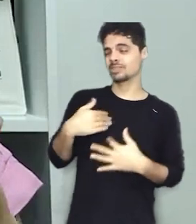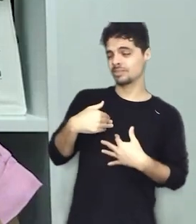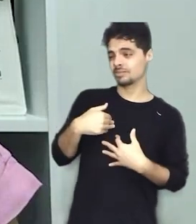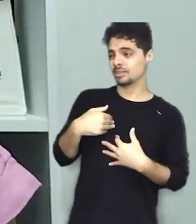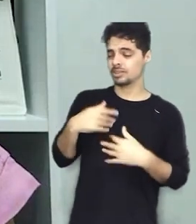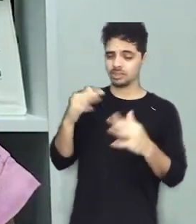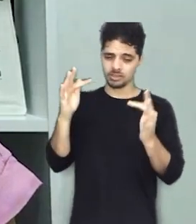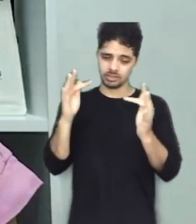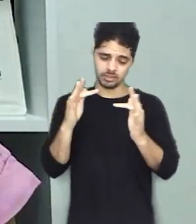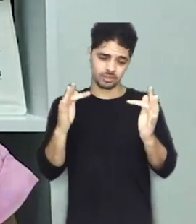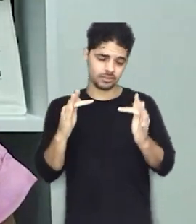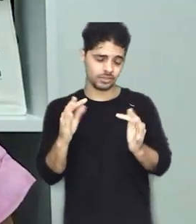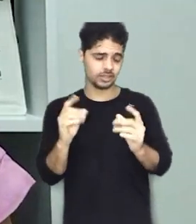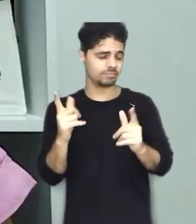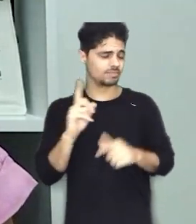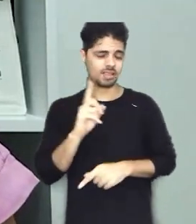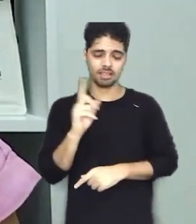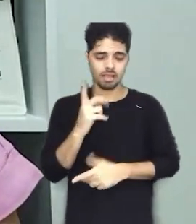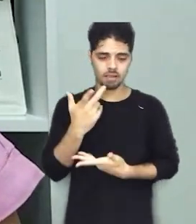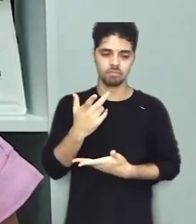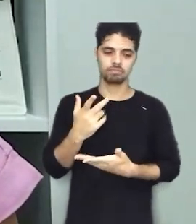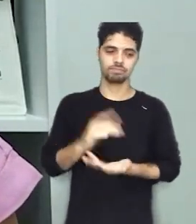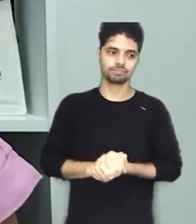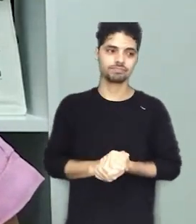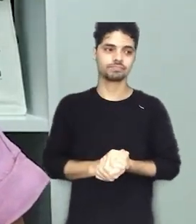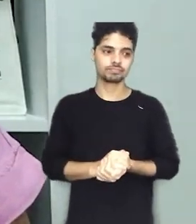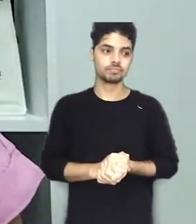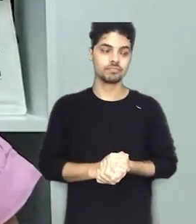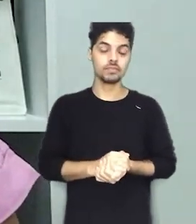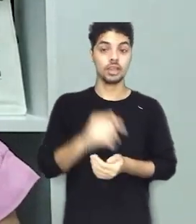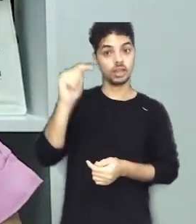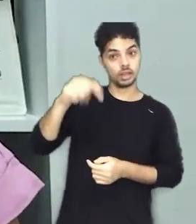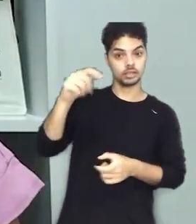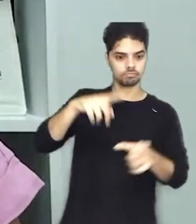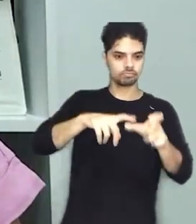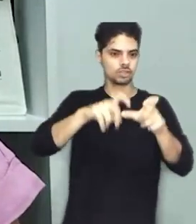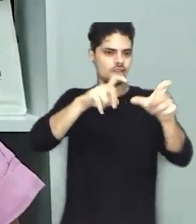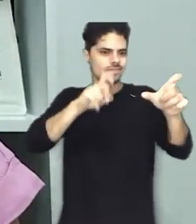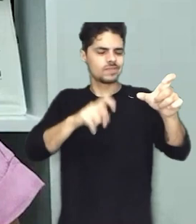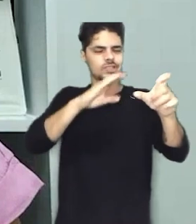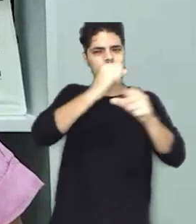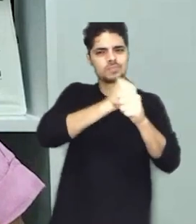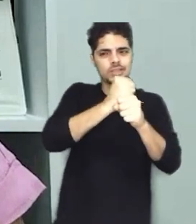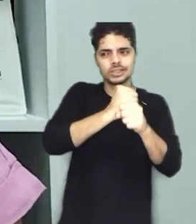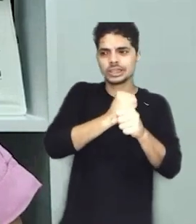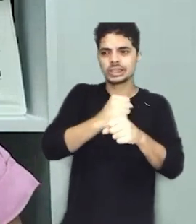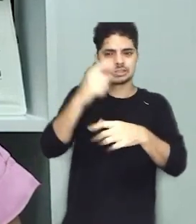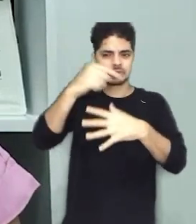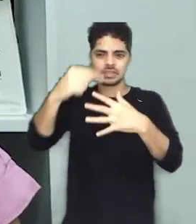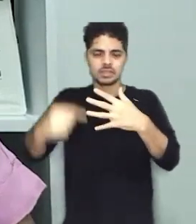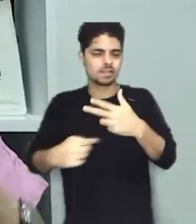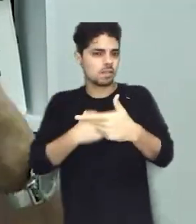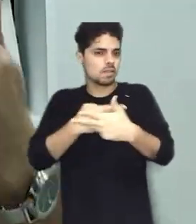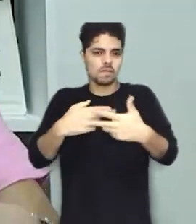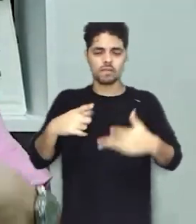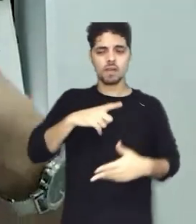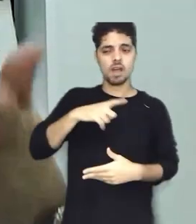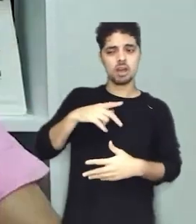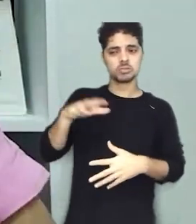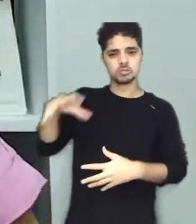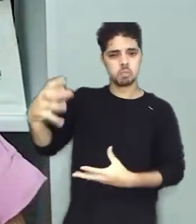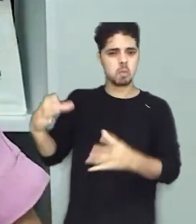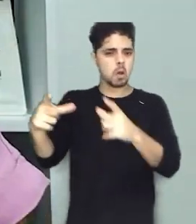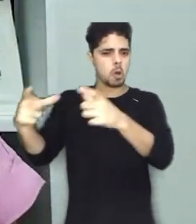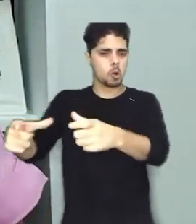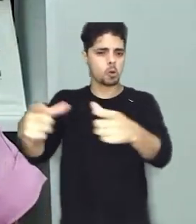essa insatisfação com a independência, ela acontecia em vários aspectos, tanto pela